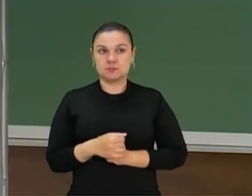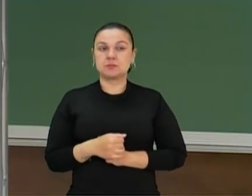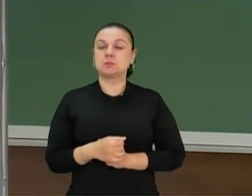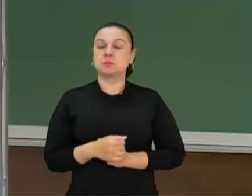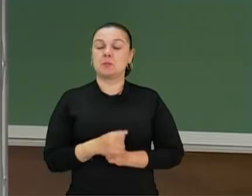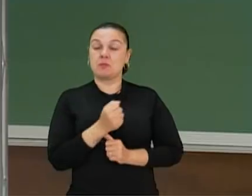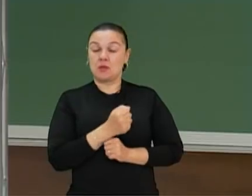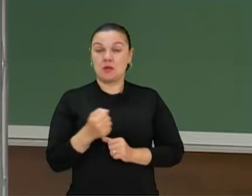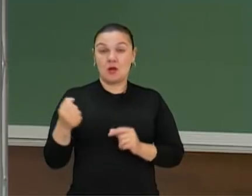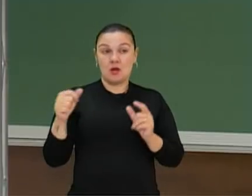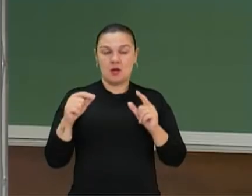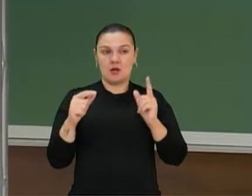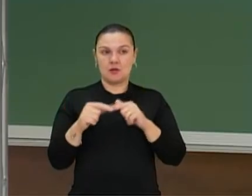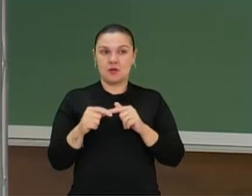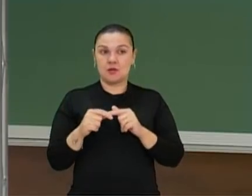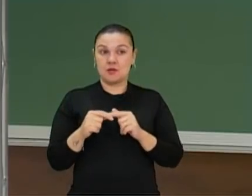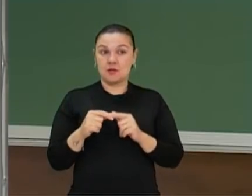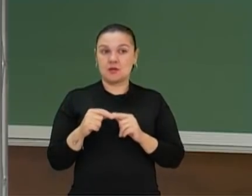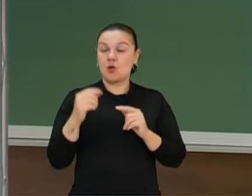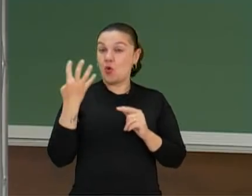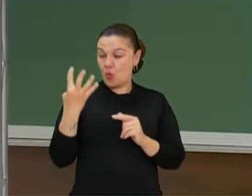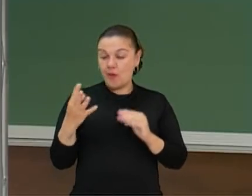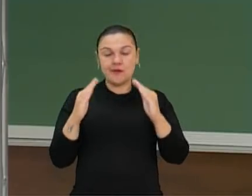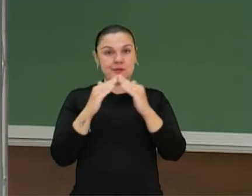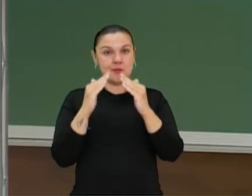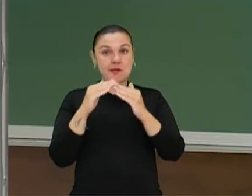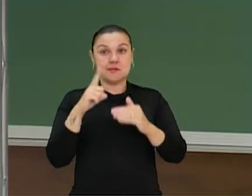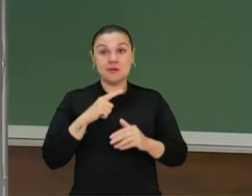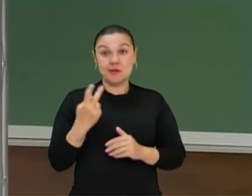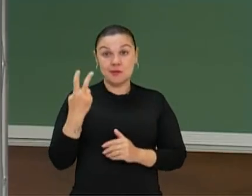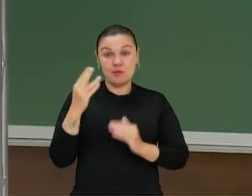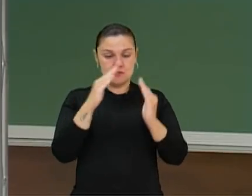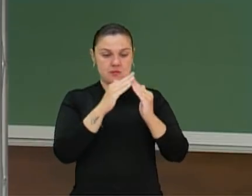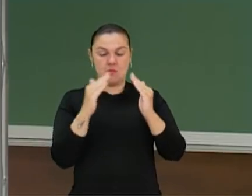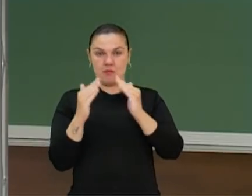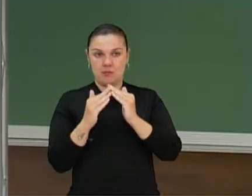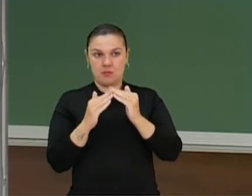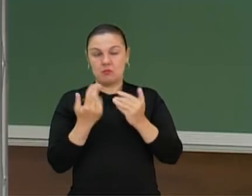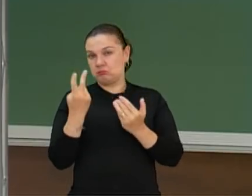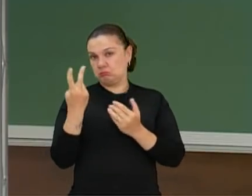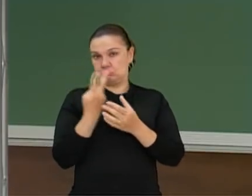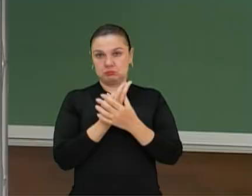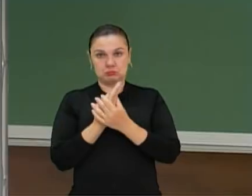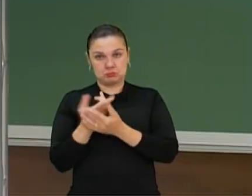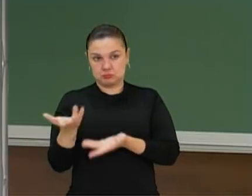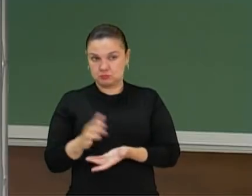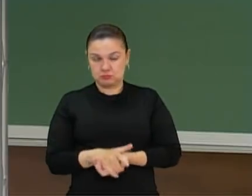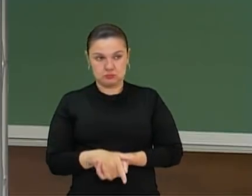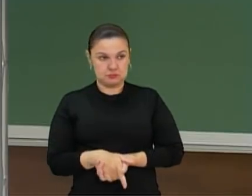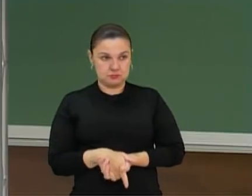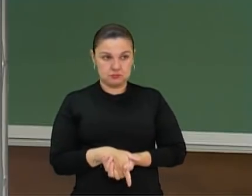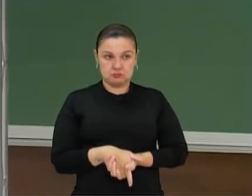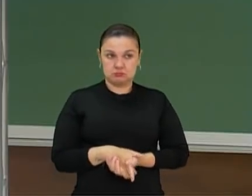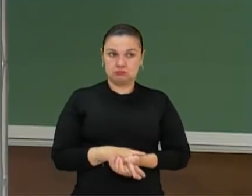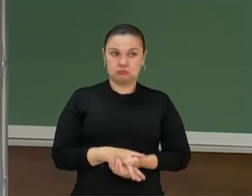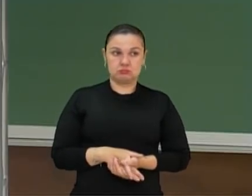lá. 4 casas tem 2 habitantes morando, né? Um casal ou